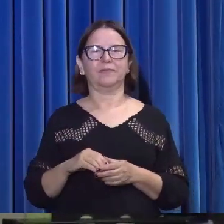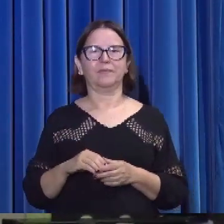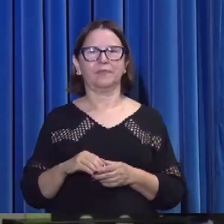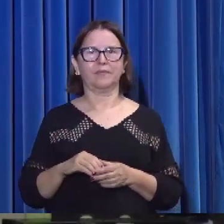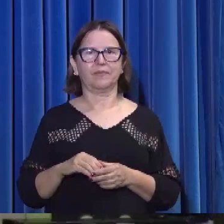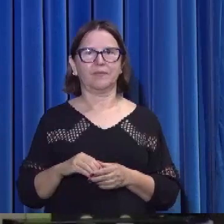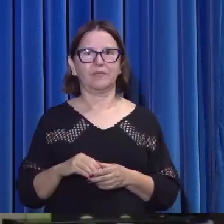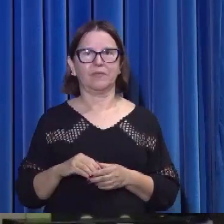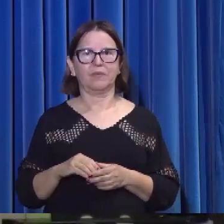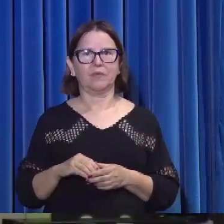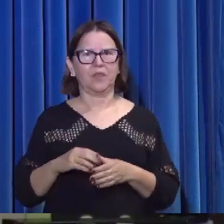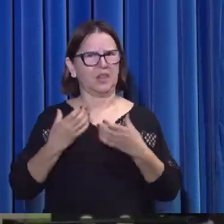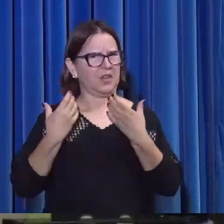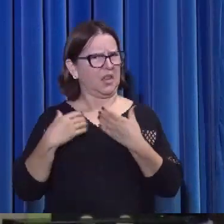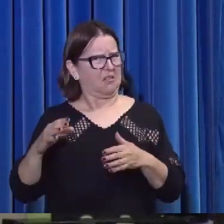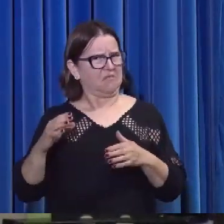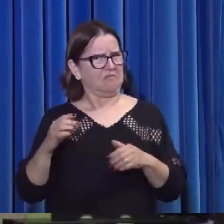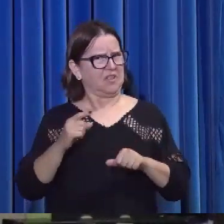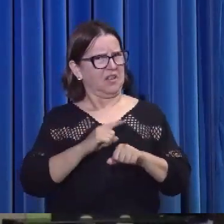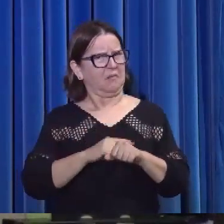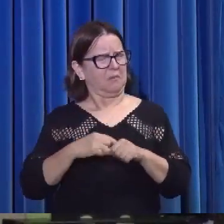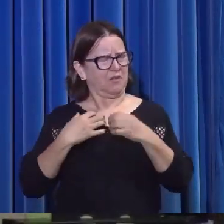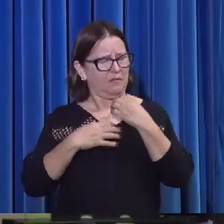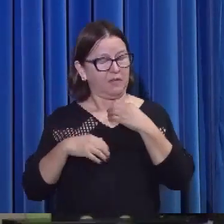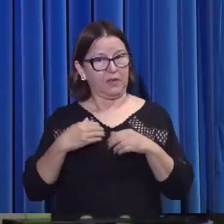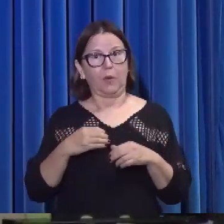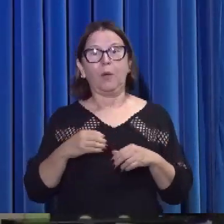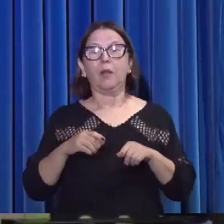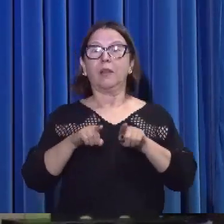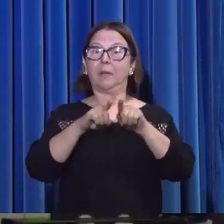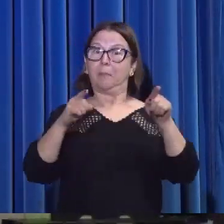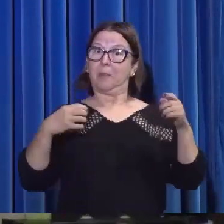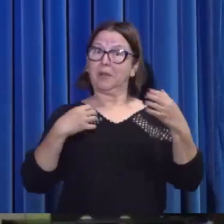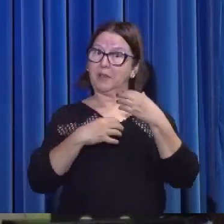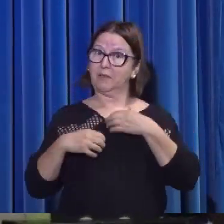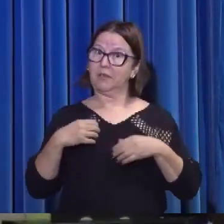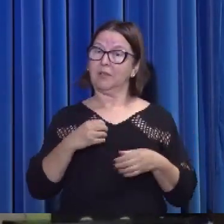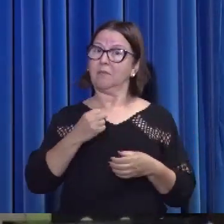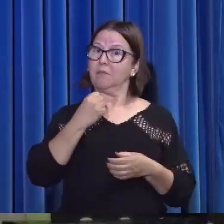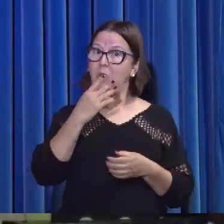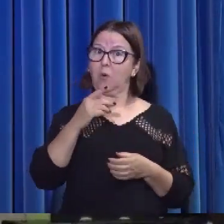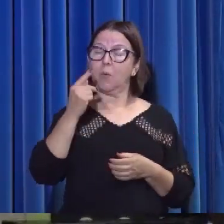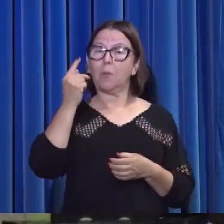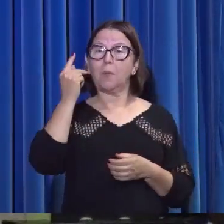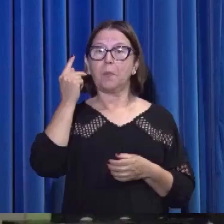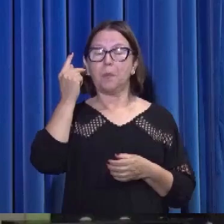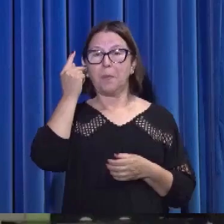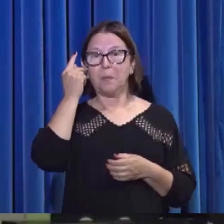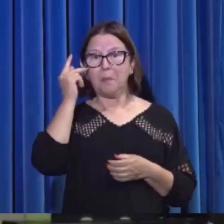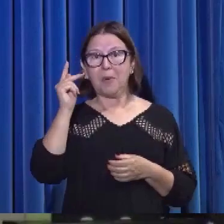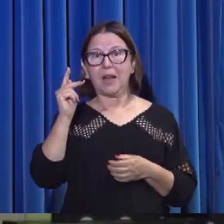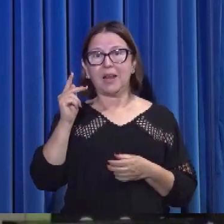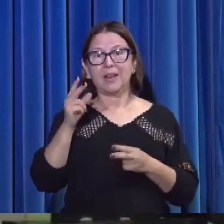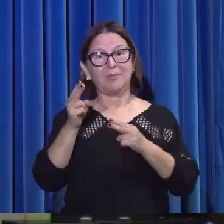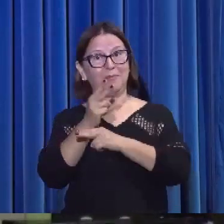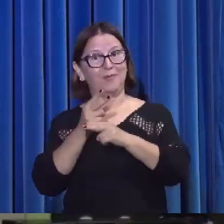por aflição. Mas a aflição é benéfica na sua vida e na minha vida para nos fazer olhar para o alto e refletir. O